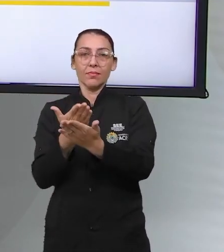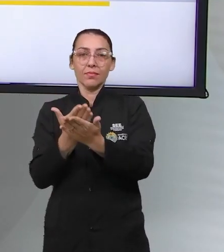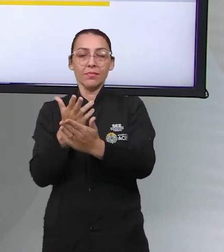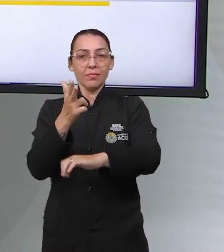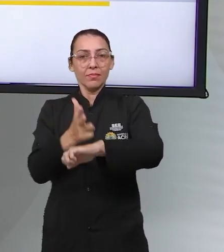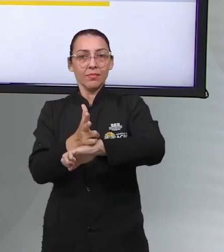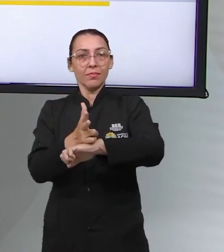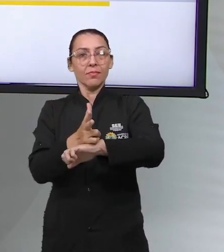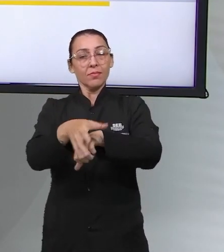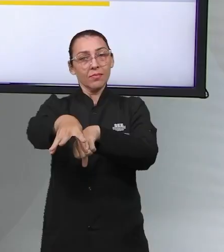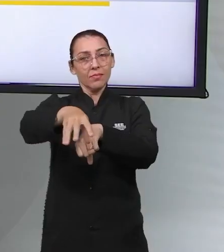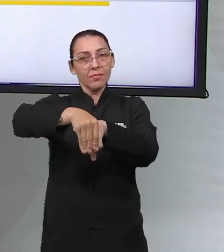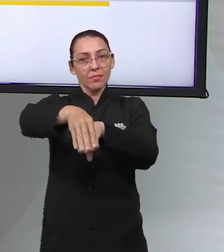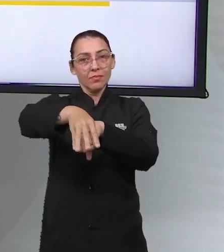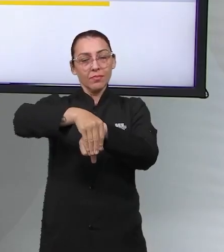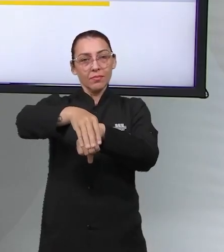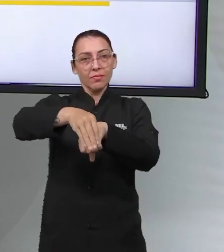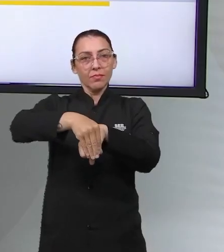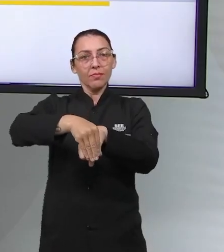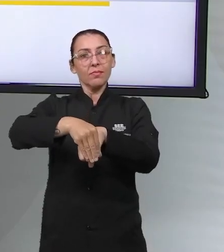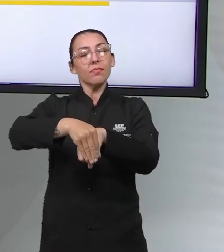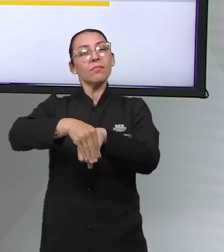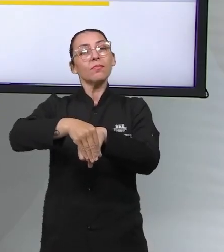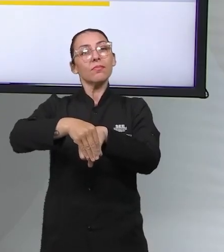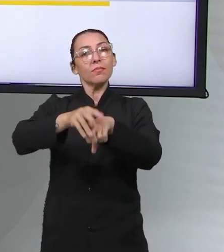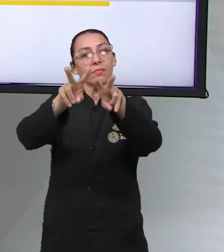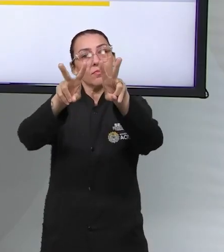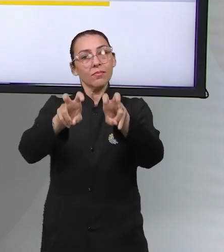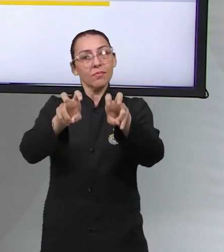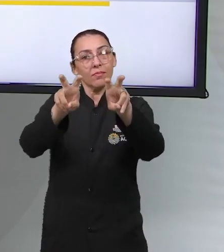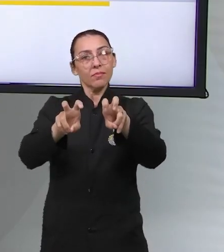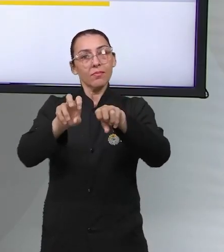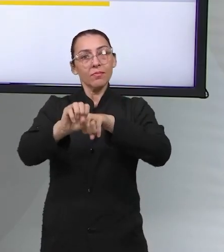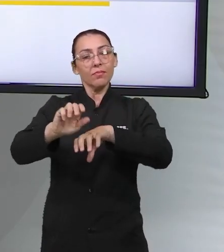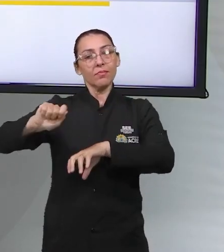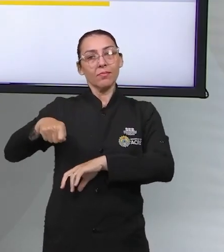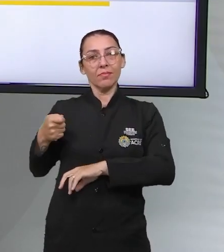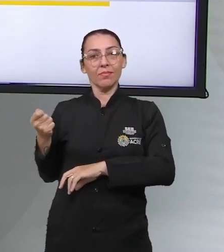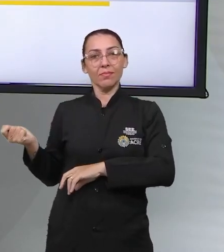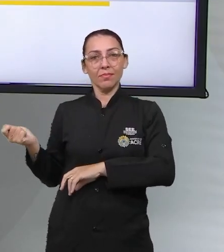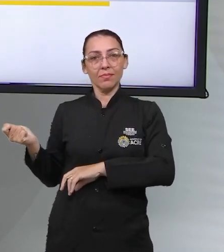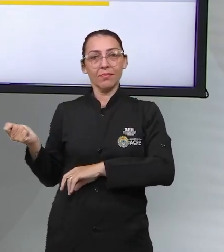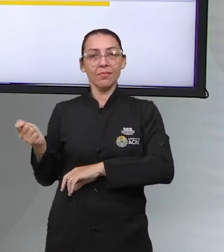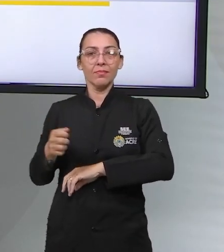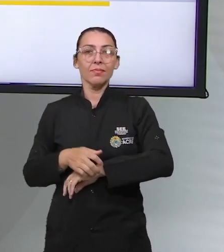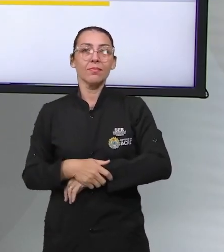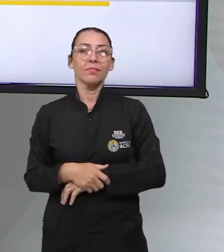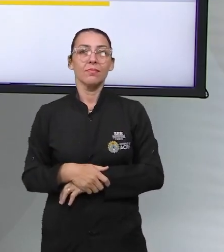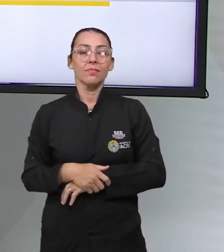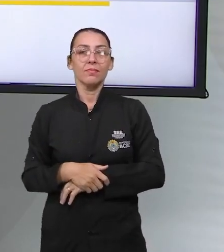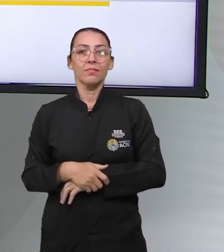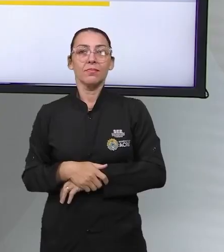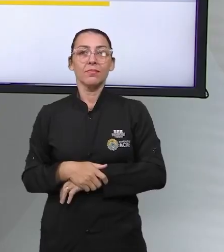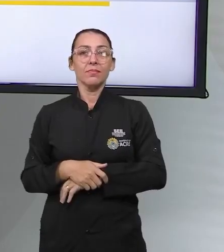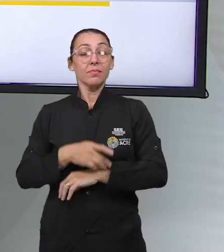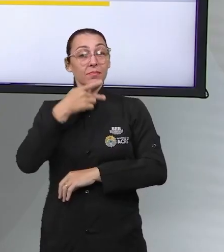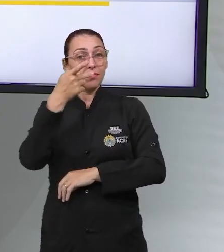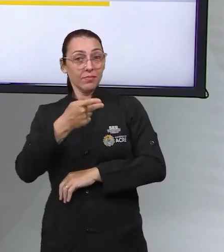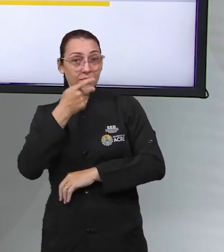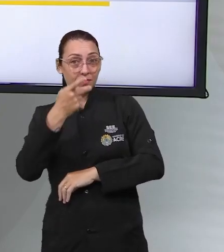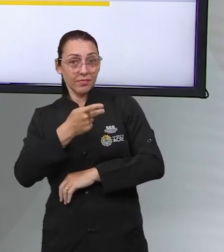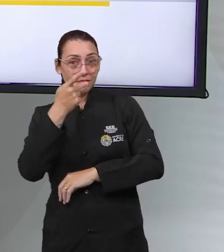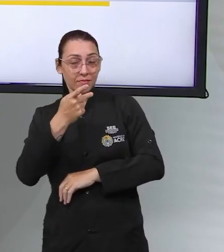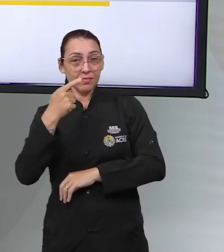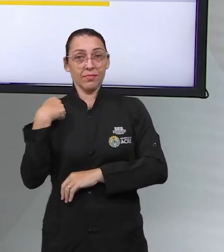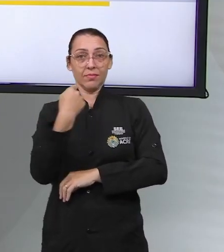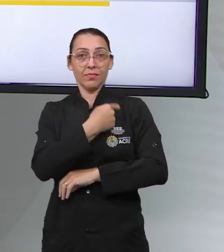o objeto de conhecimento que aqui será explicitado, este é o meu sinal. E falando nisso,